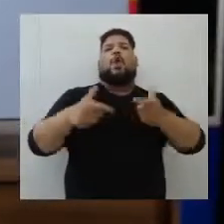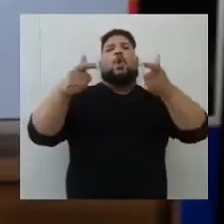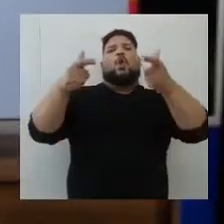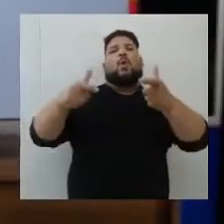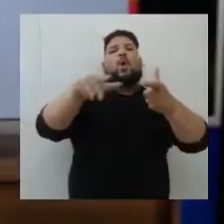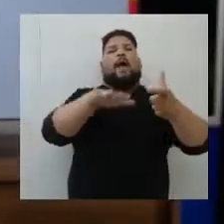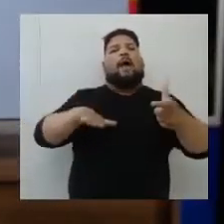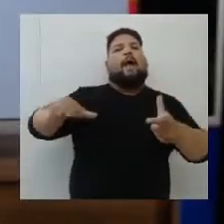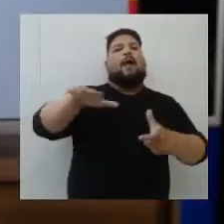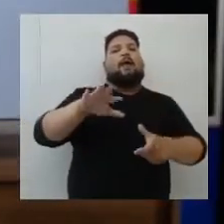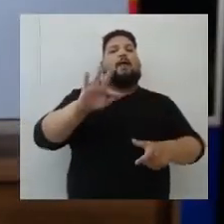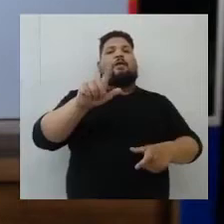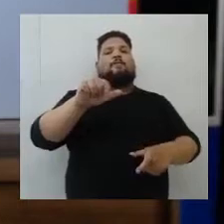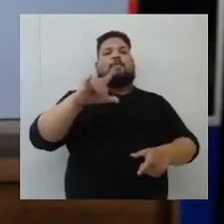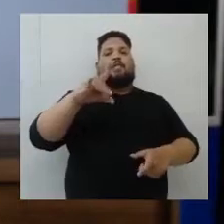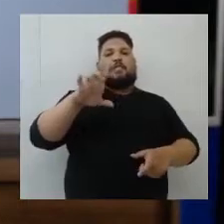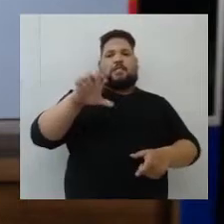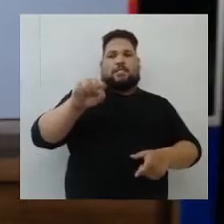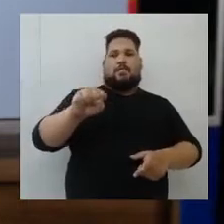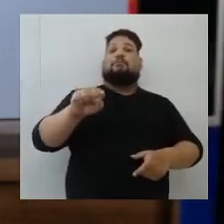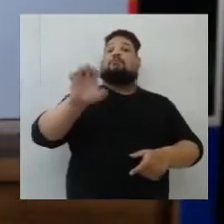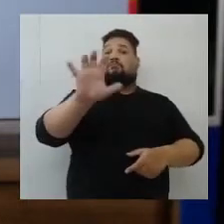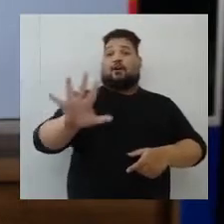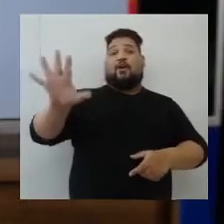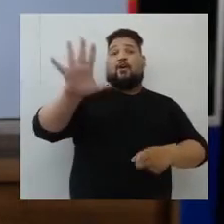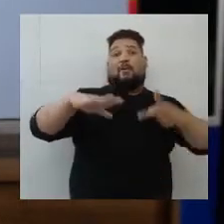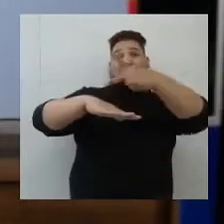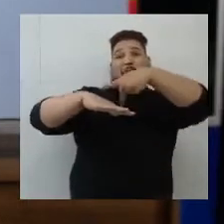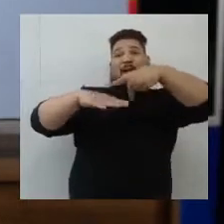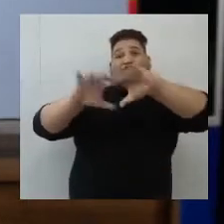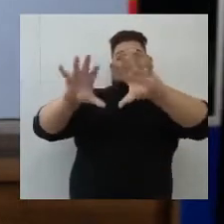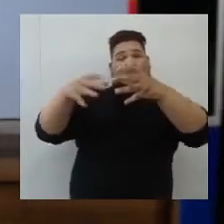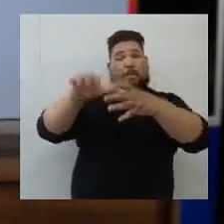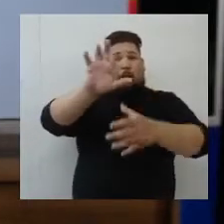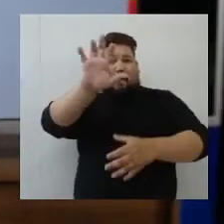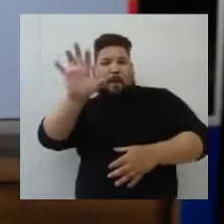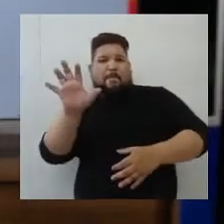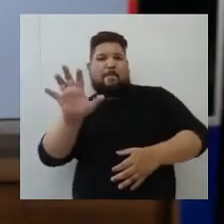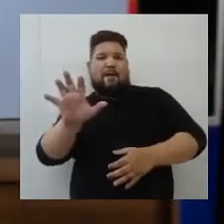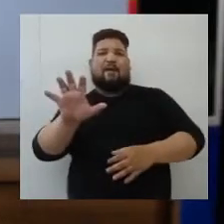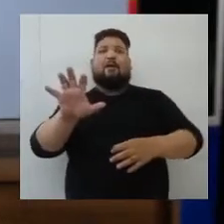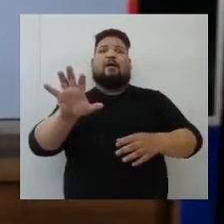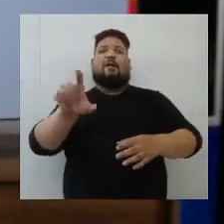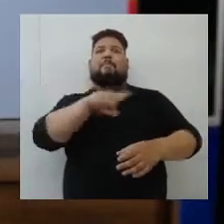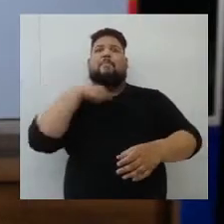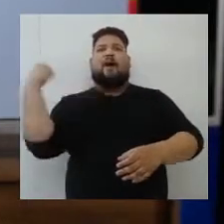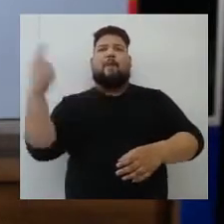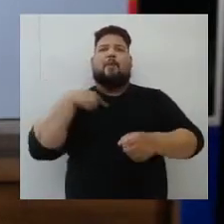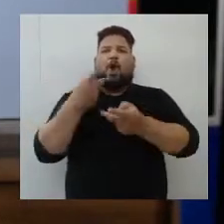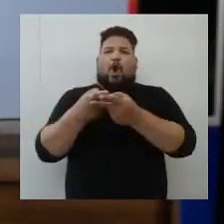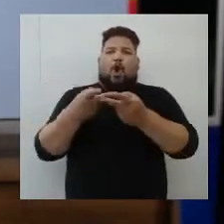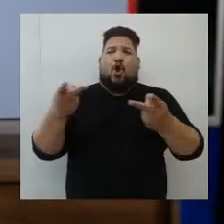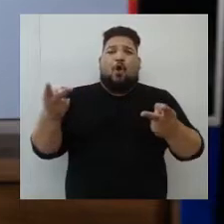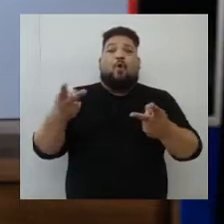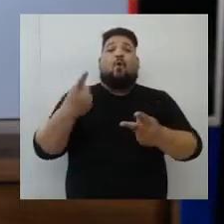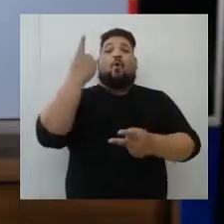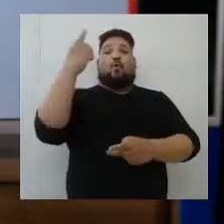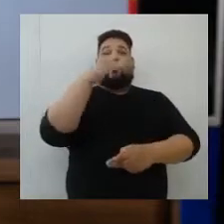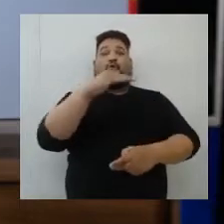Flandres, lá na Europa, lá nos Países Baixos, matando 1/10 da